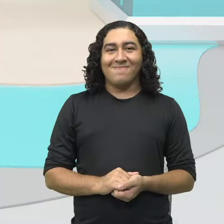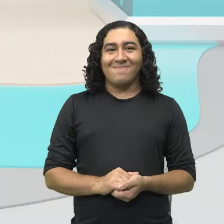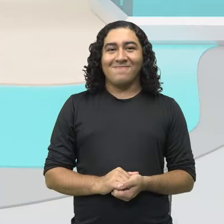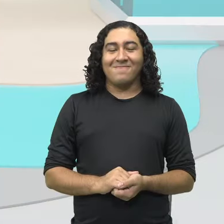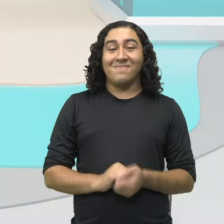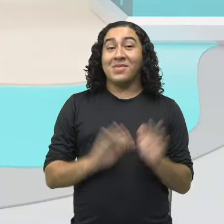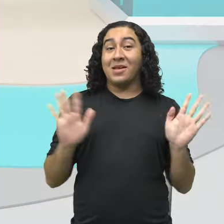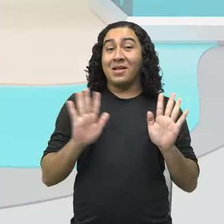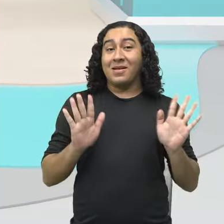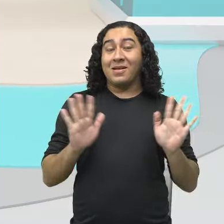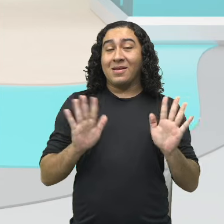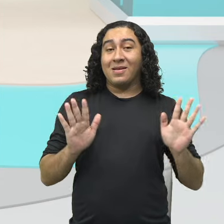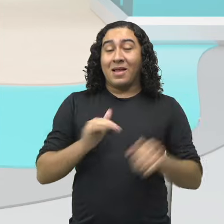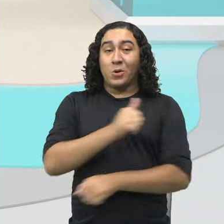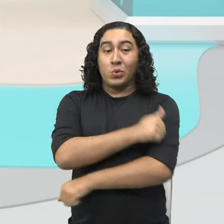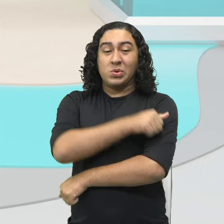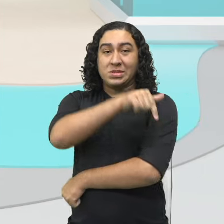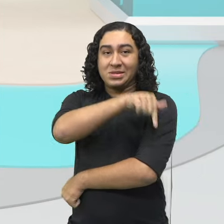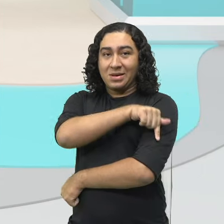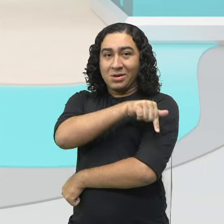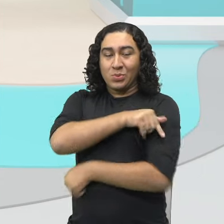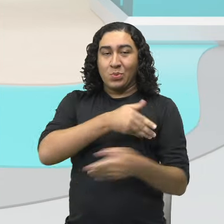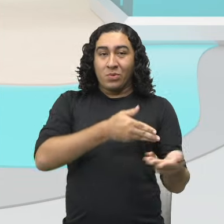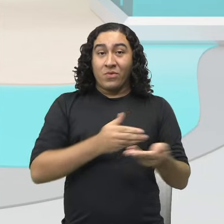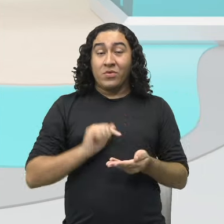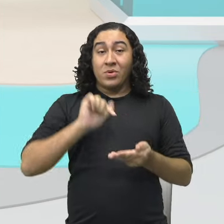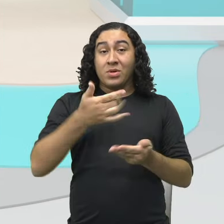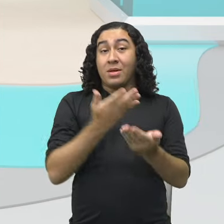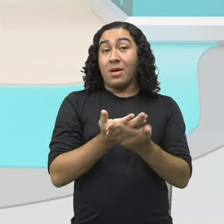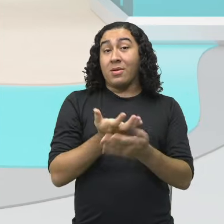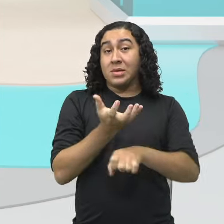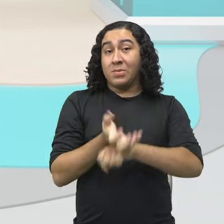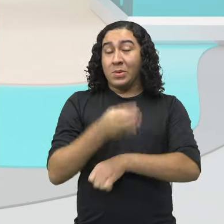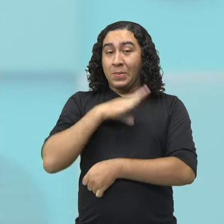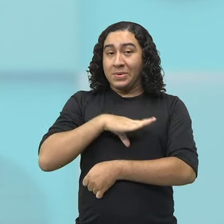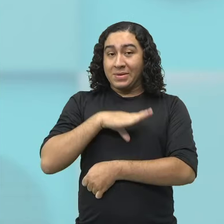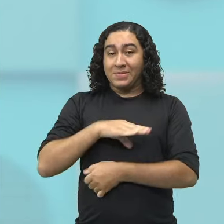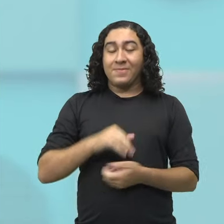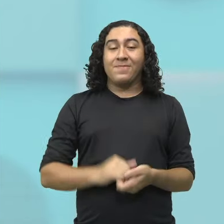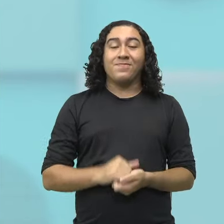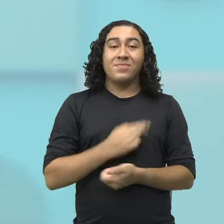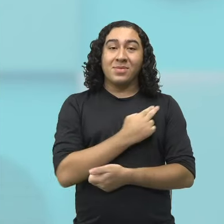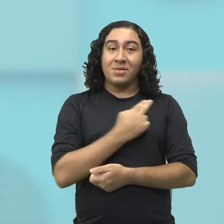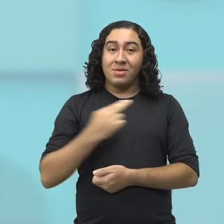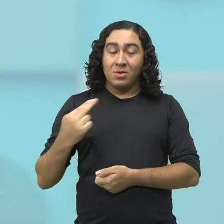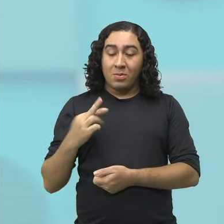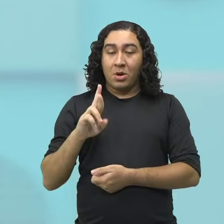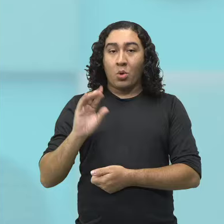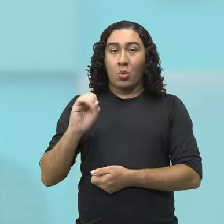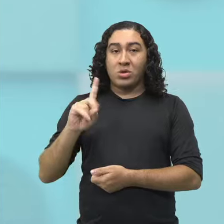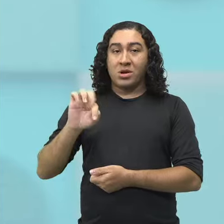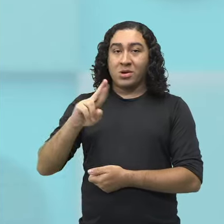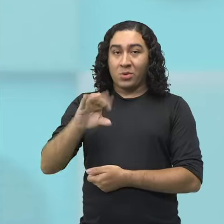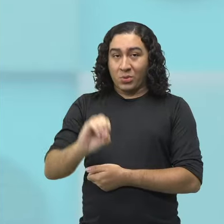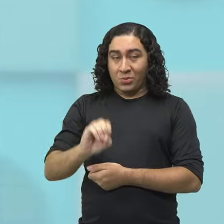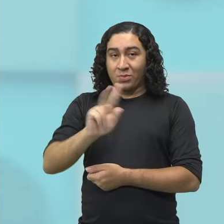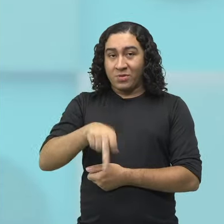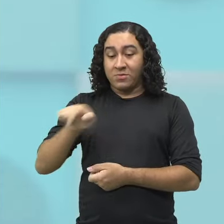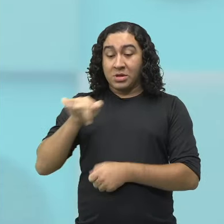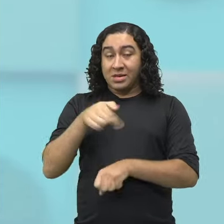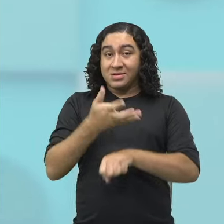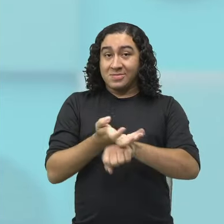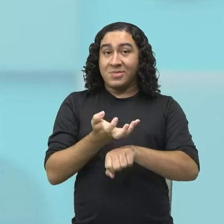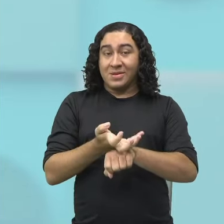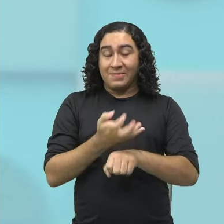Olá, alunos do sétimo ano, sejam bem-vindos a mais uma aula de língua portuguesa. Eu sou o professor Rodrigo Ribeiro, ministrante